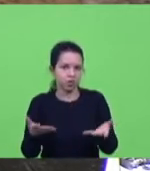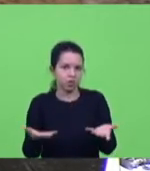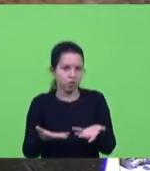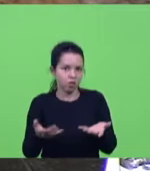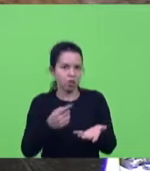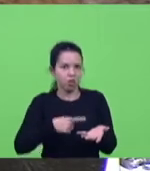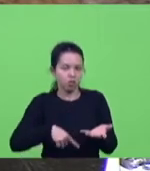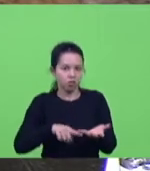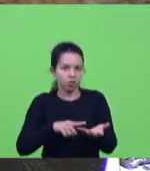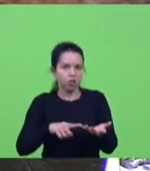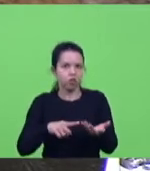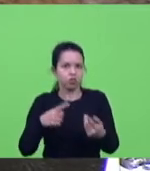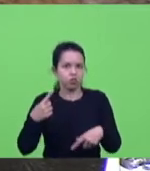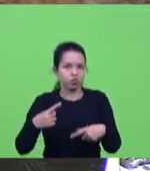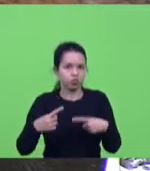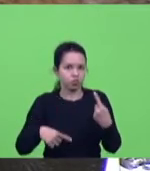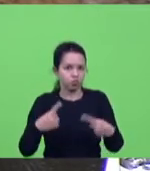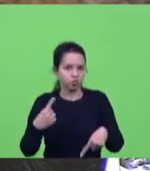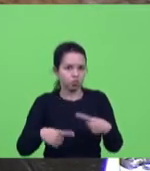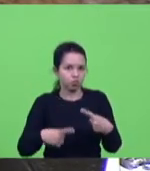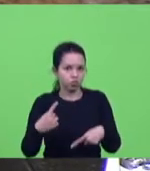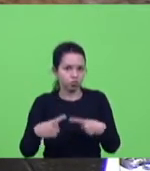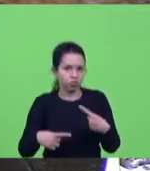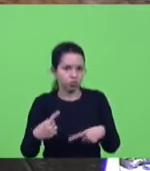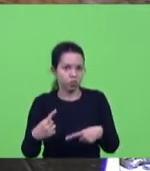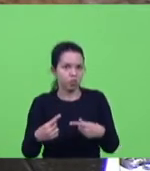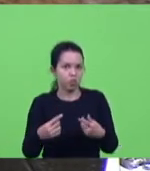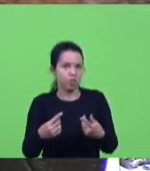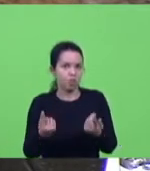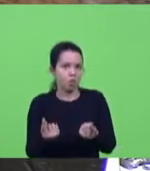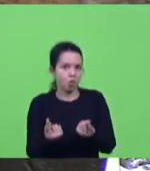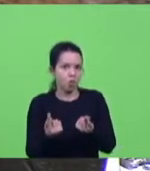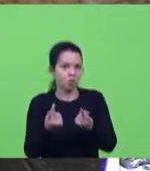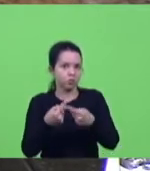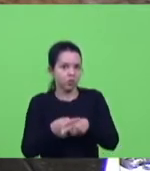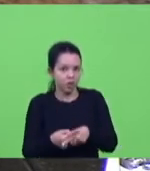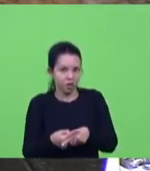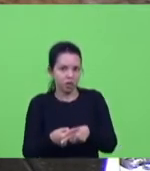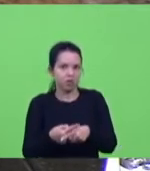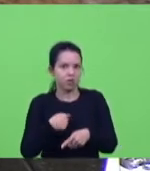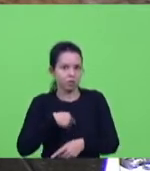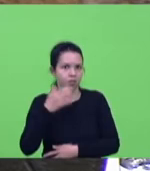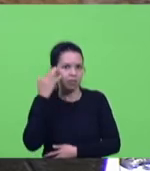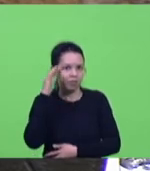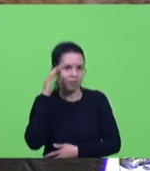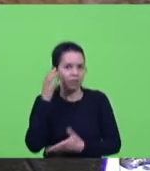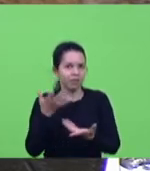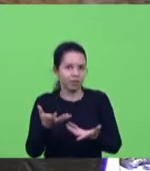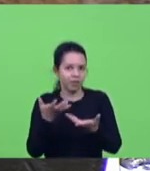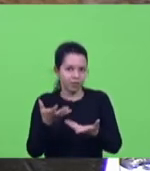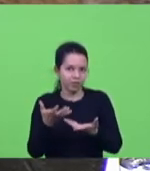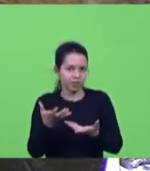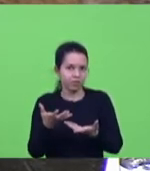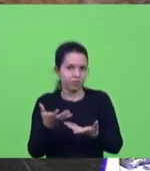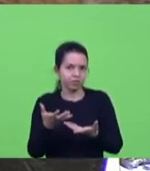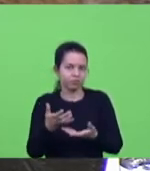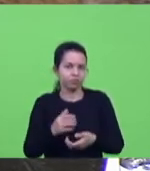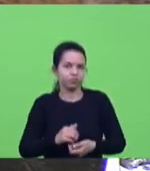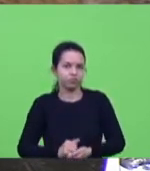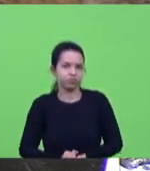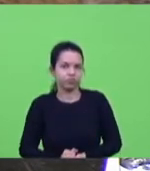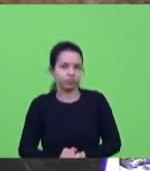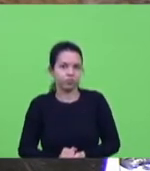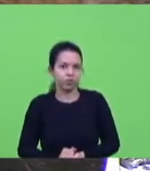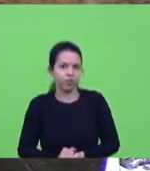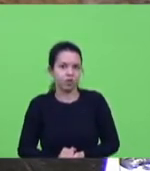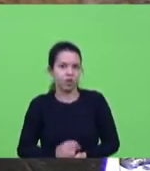discutimos, né, uma coisa contrária do que essa. Eu estou tentando entender o raciocínio lógico. Como não tem, como bem